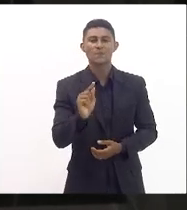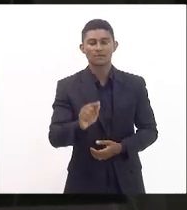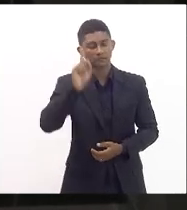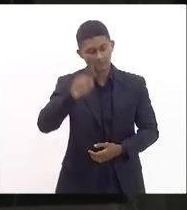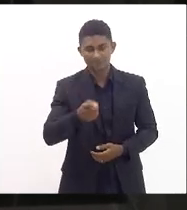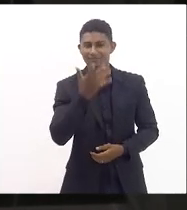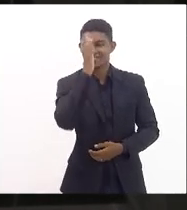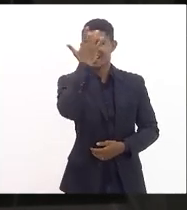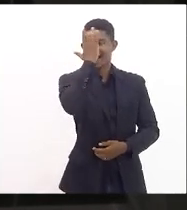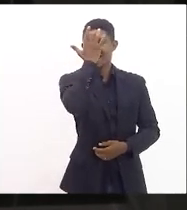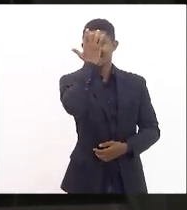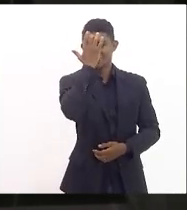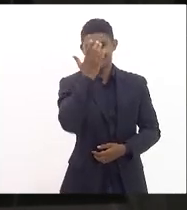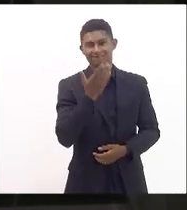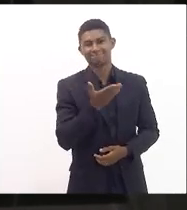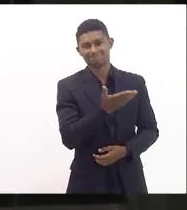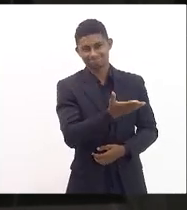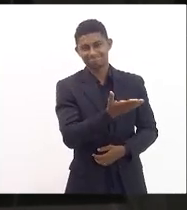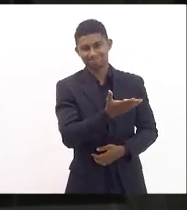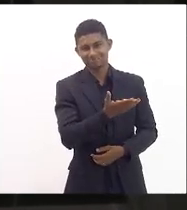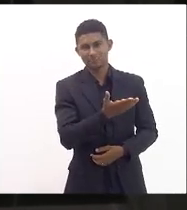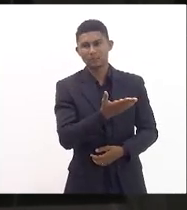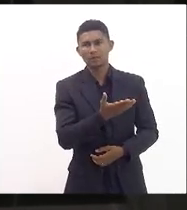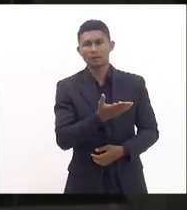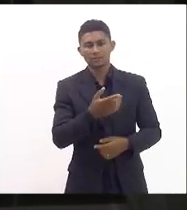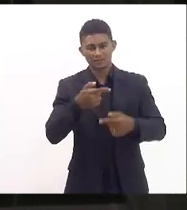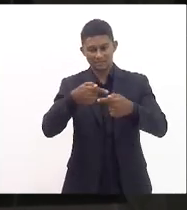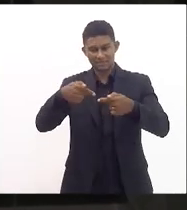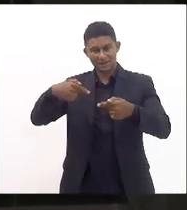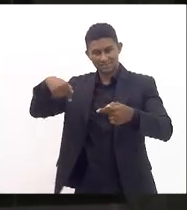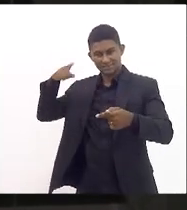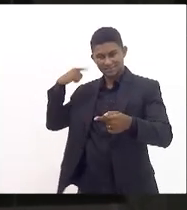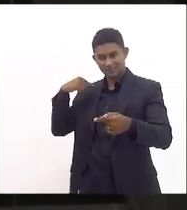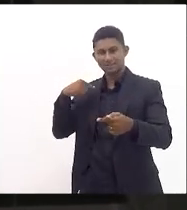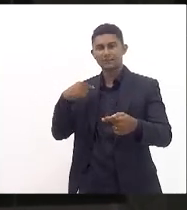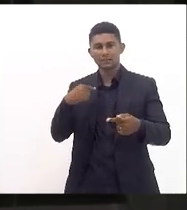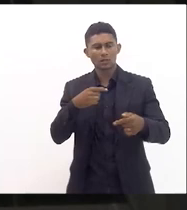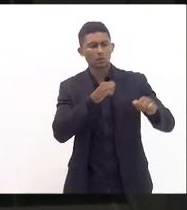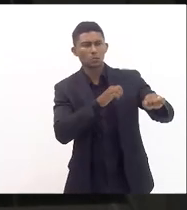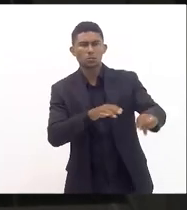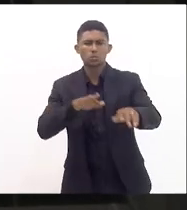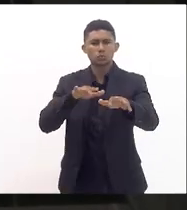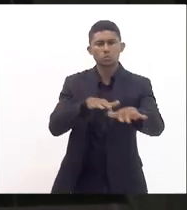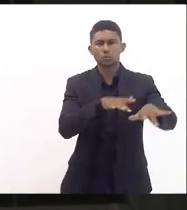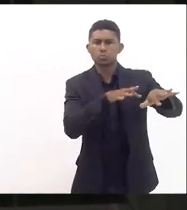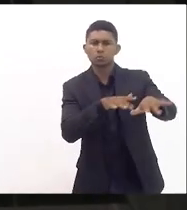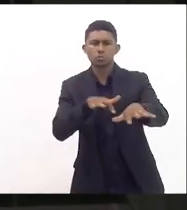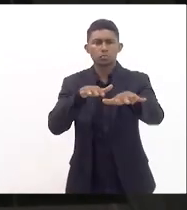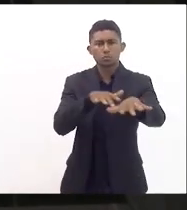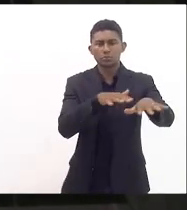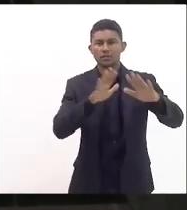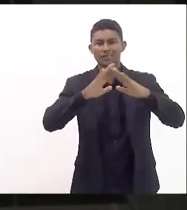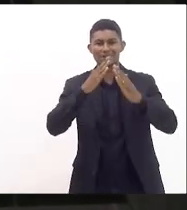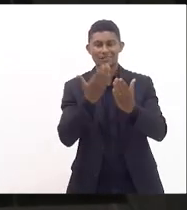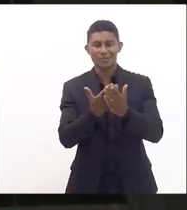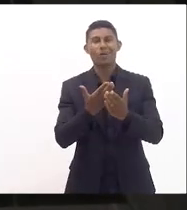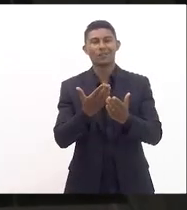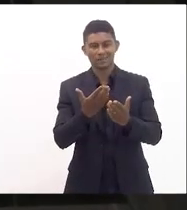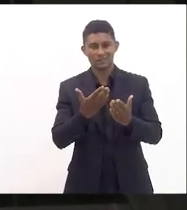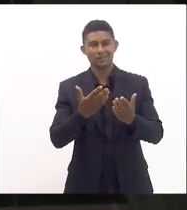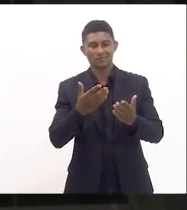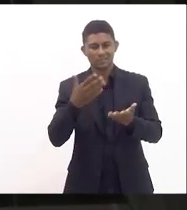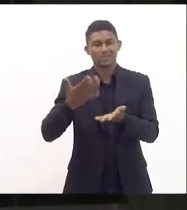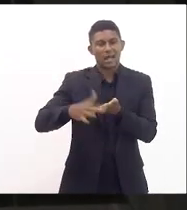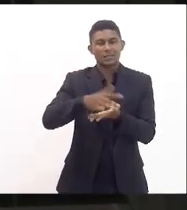foi traduzido na última semana no desfile das campeãs. Perdão, no desfile das escolas